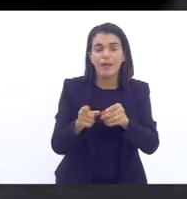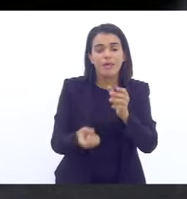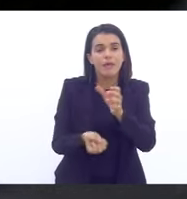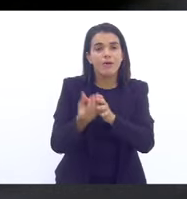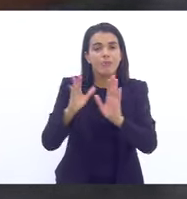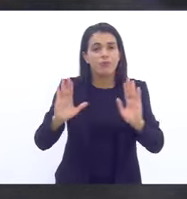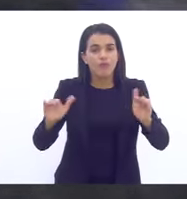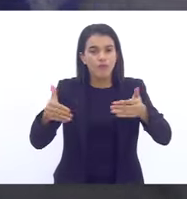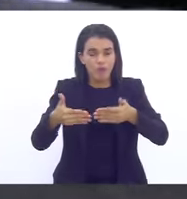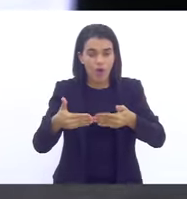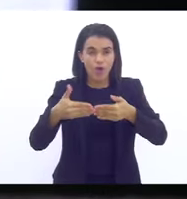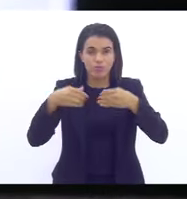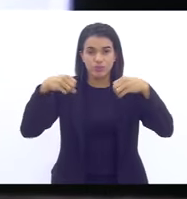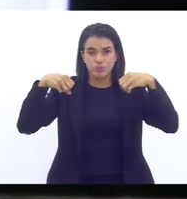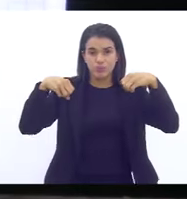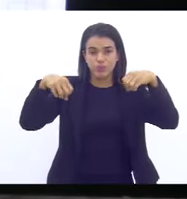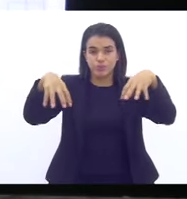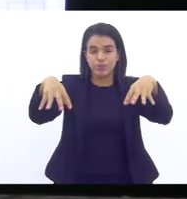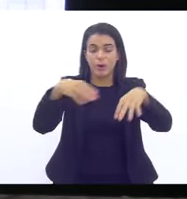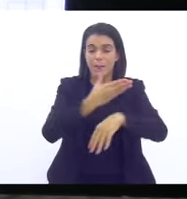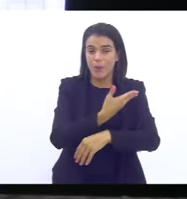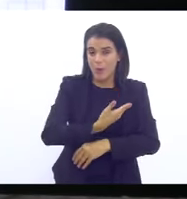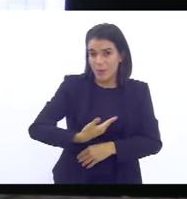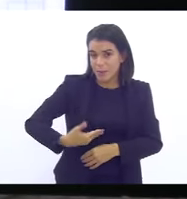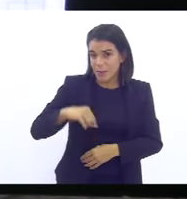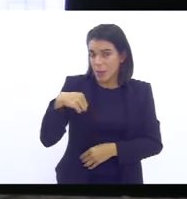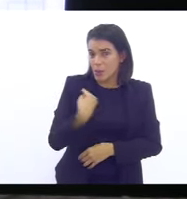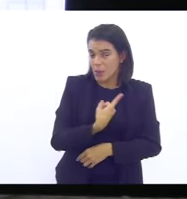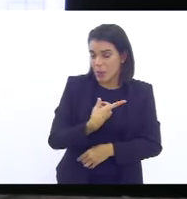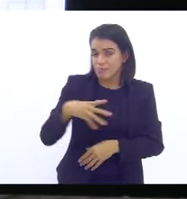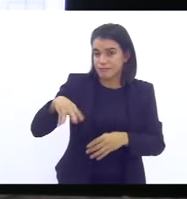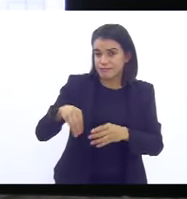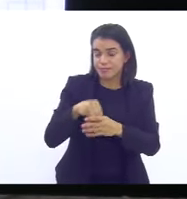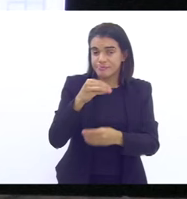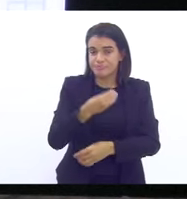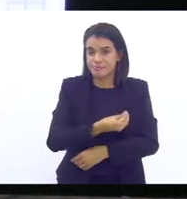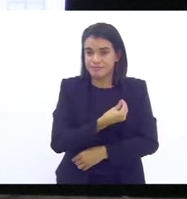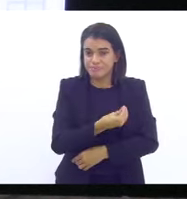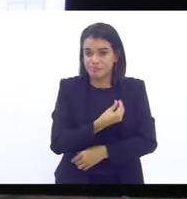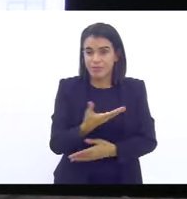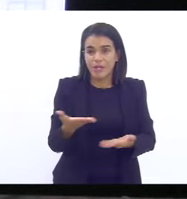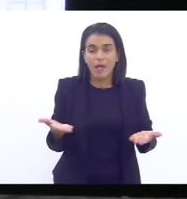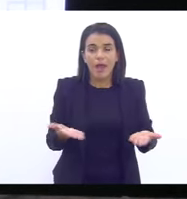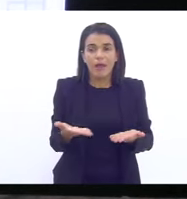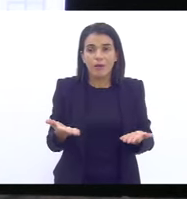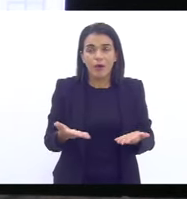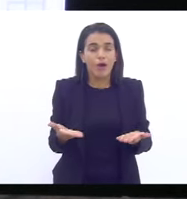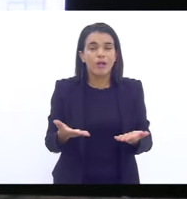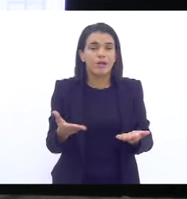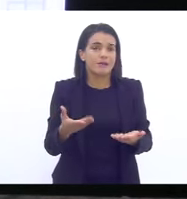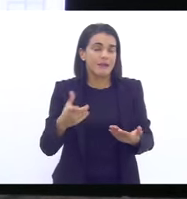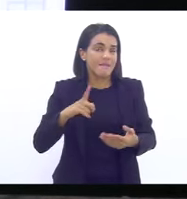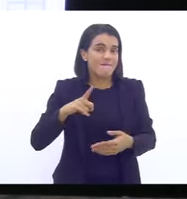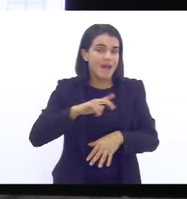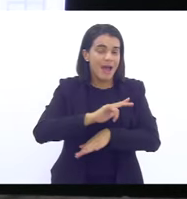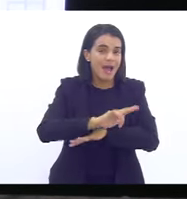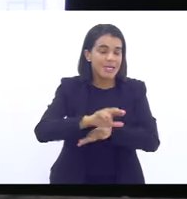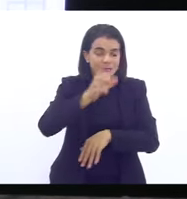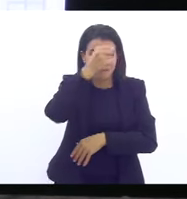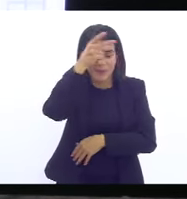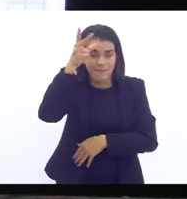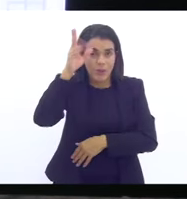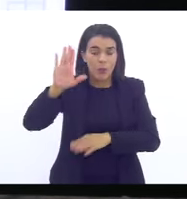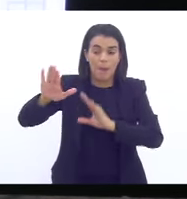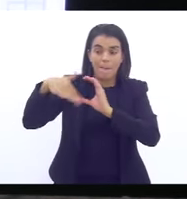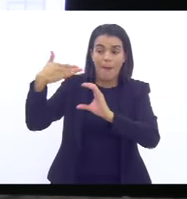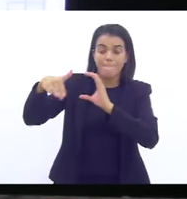iluminação pública em que nós participamos e estamos recebendo diversas demandas, prefeitos, de diversas prefeituras,